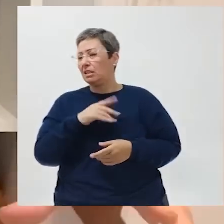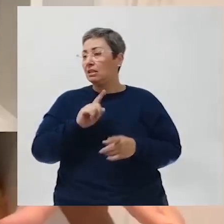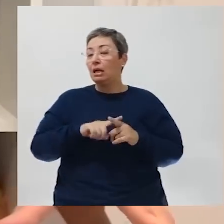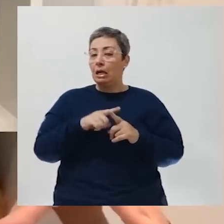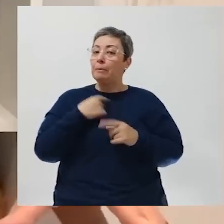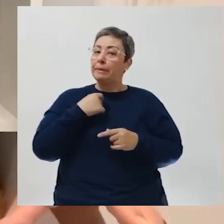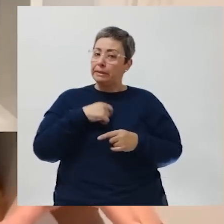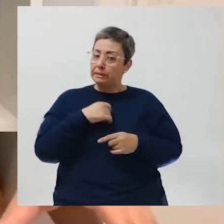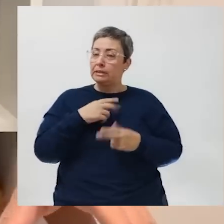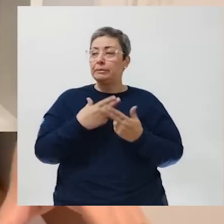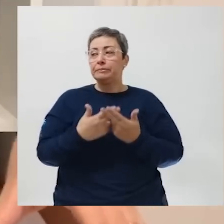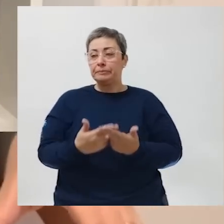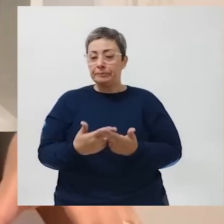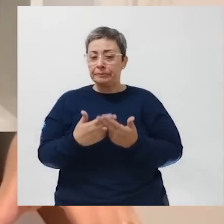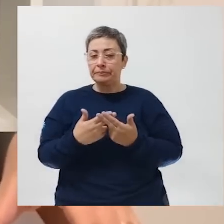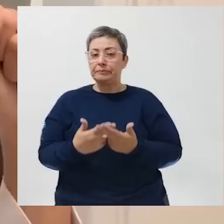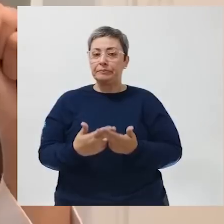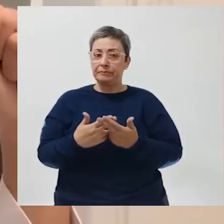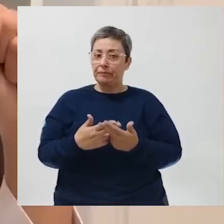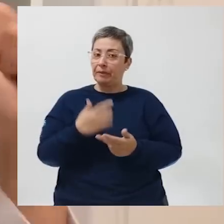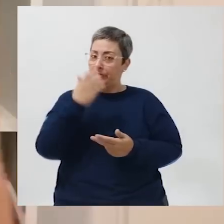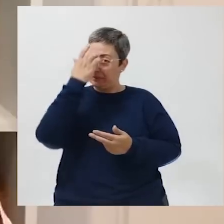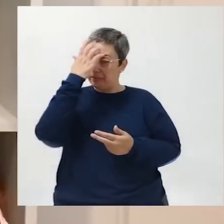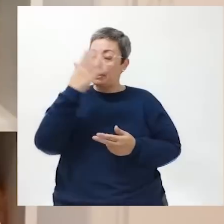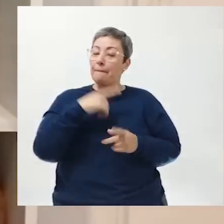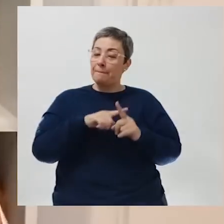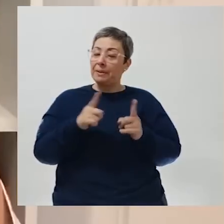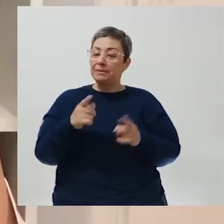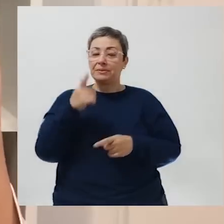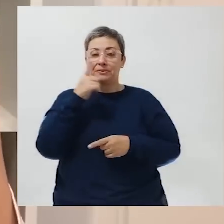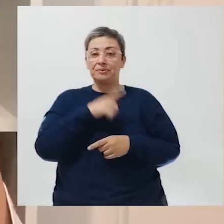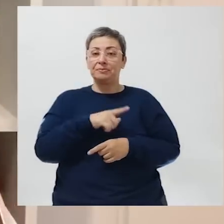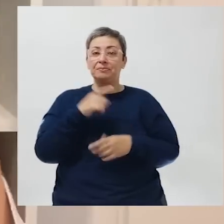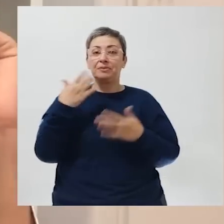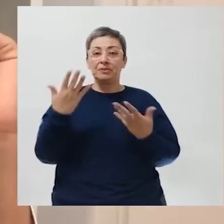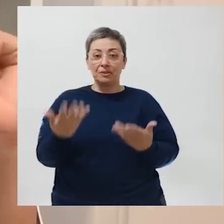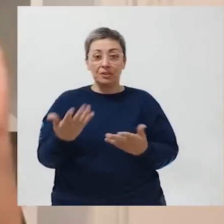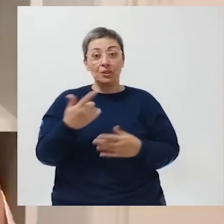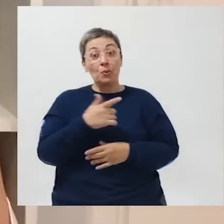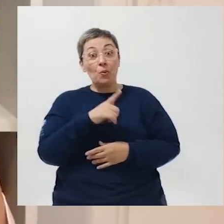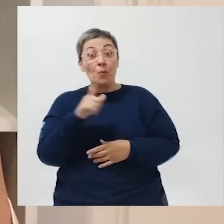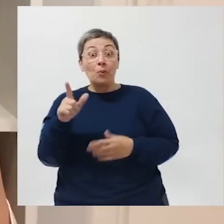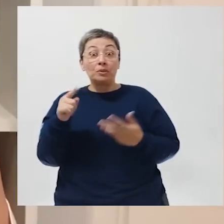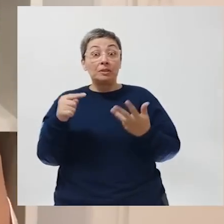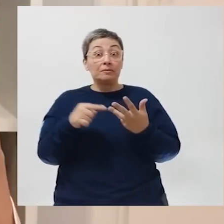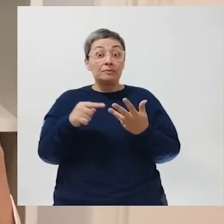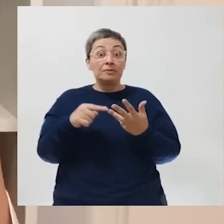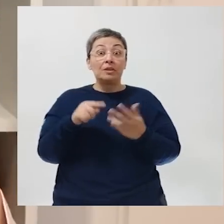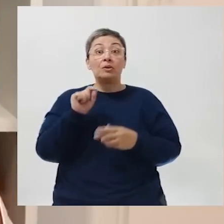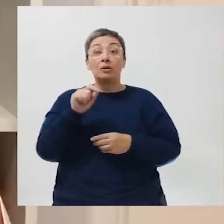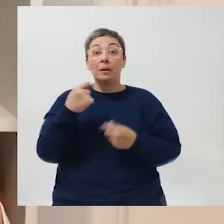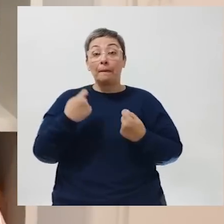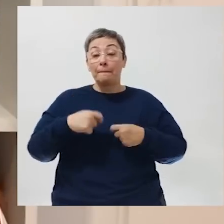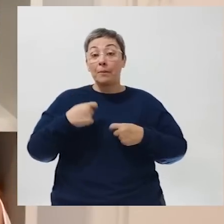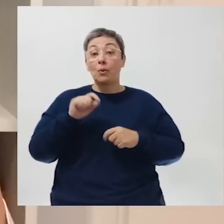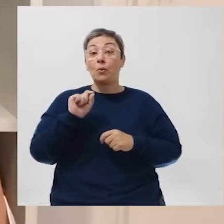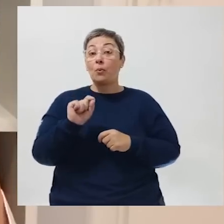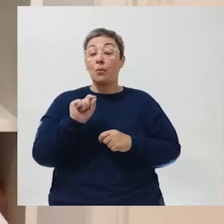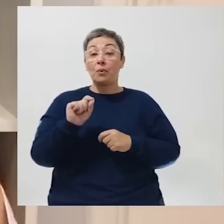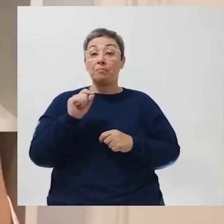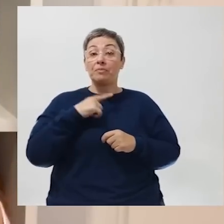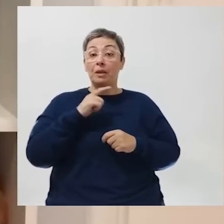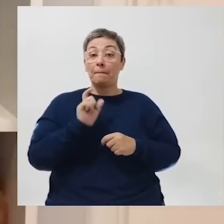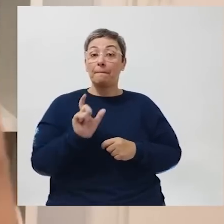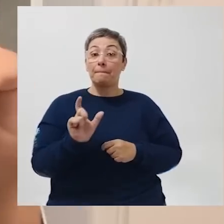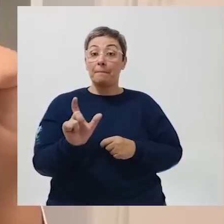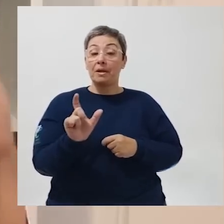quer. E aí a gente precisa ter paciência. Não é tão fácil, mas a gente consegue. E tem uma outra coisa que a gente precisa muito também,